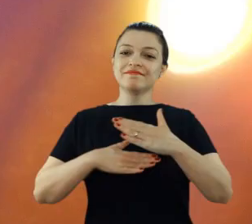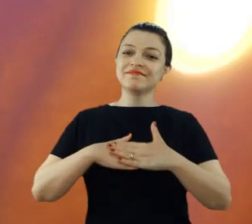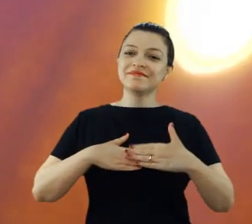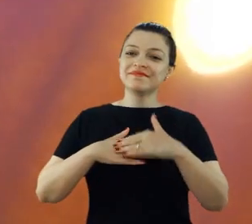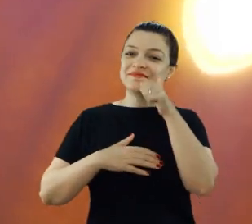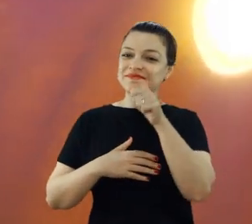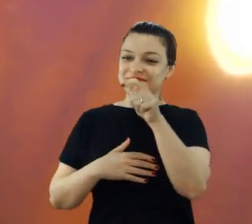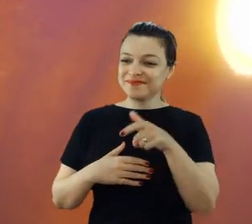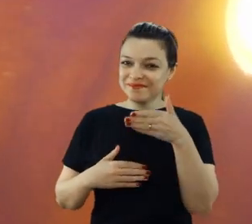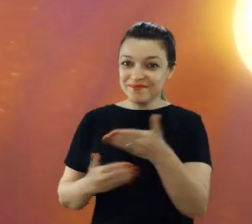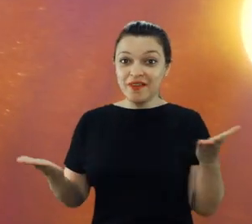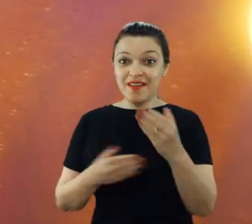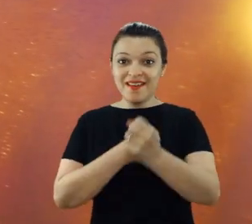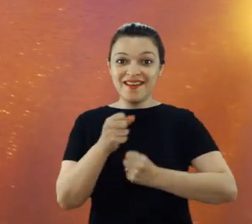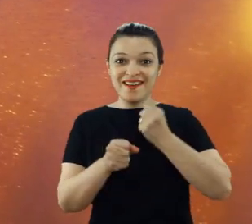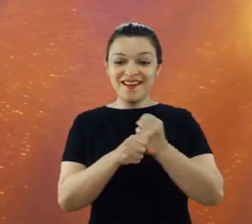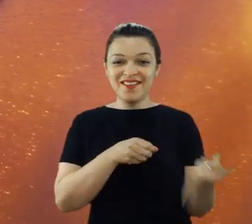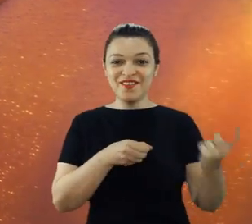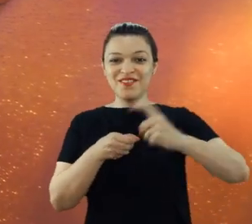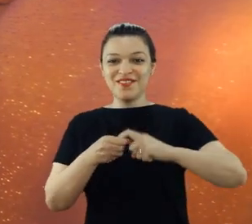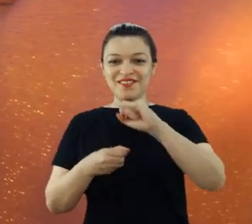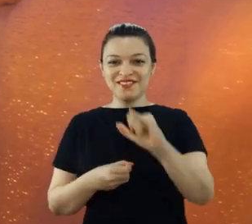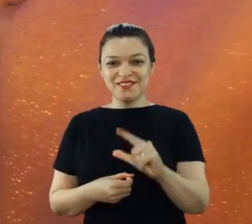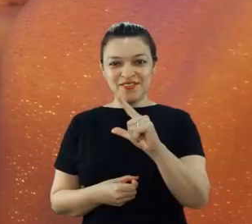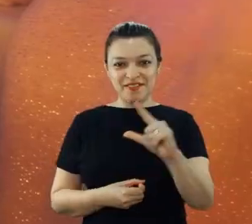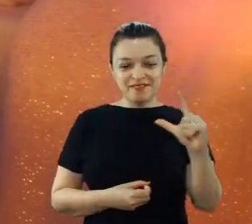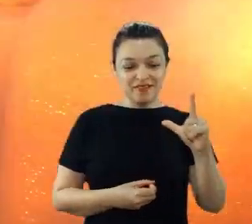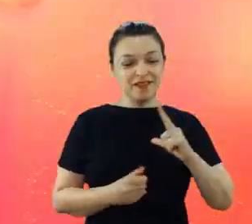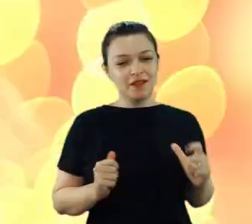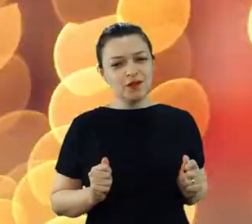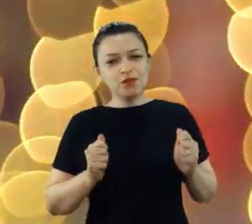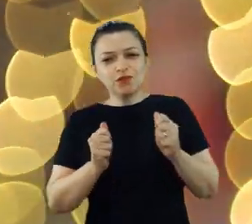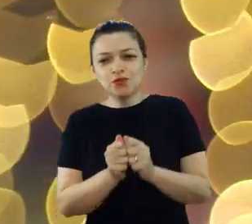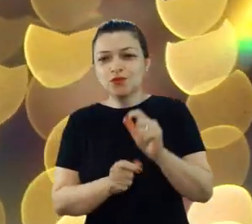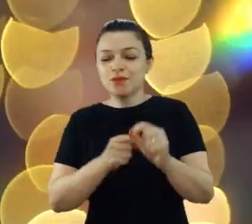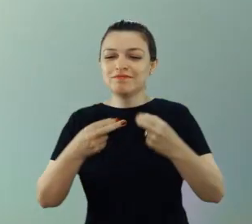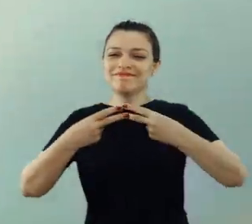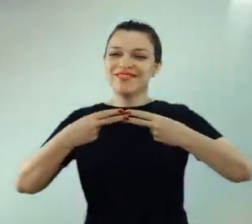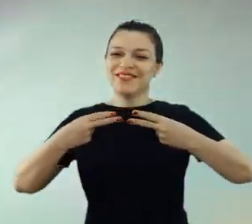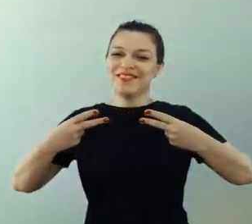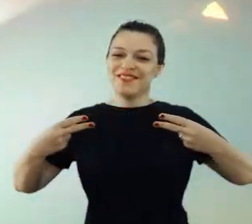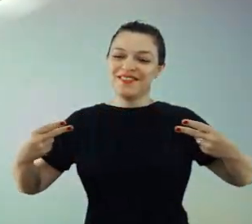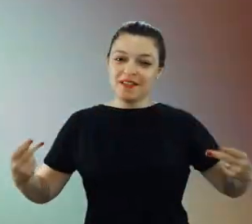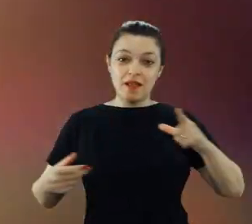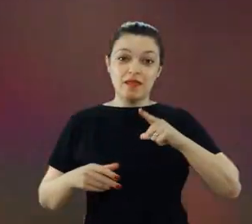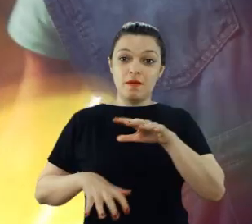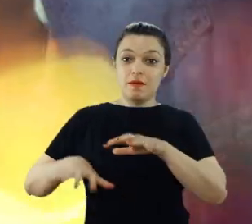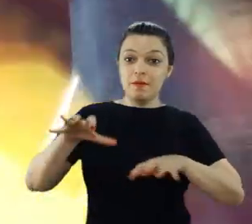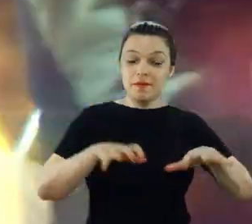querida Francisca este ano estou voltando para Joinville e levo comigo muitas novidades